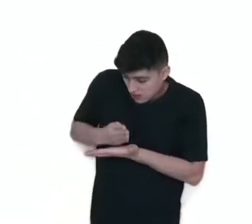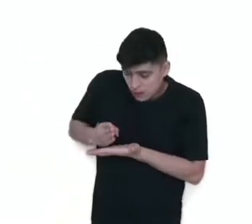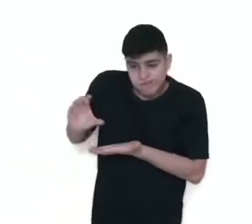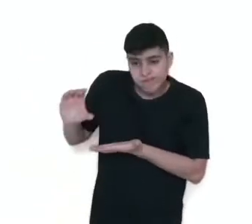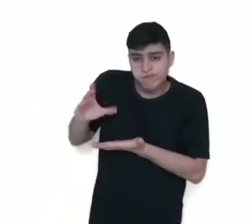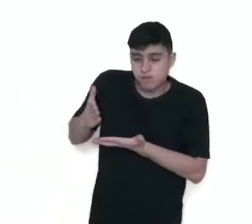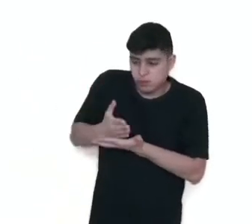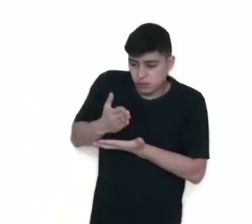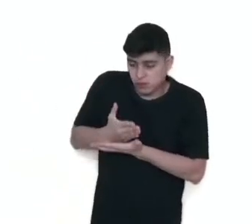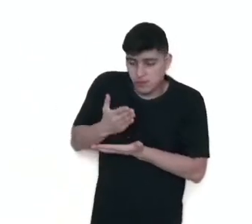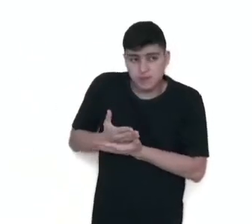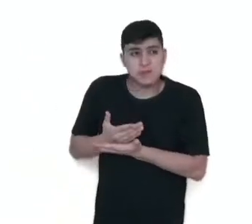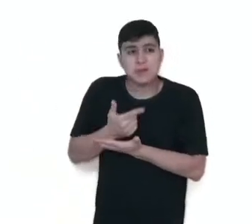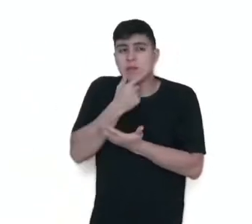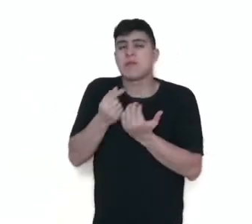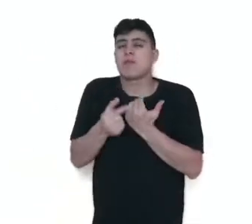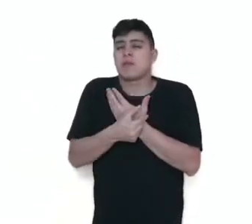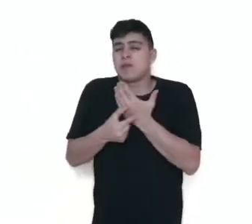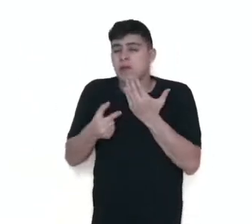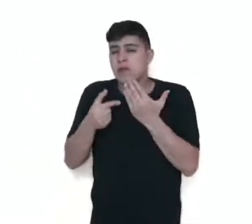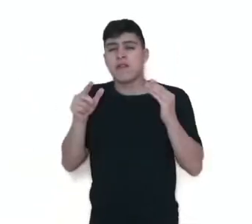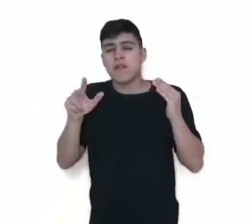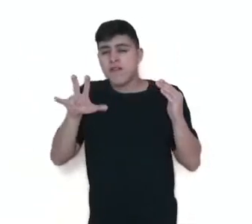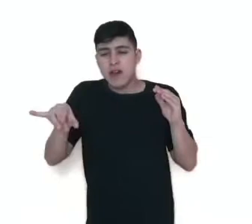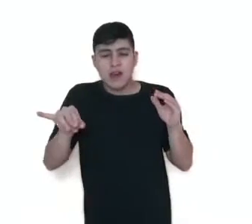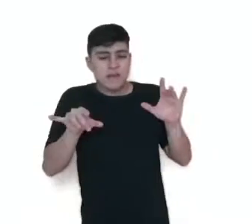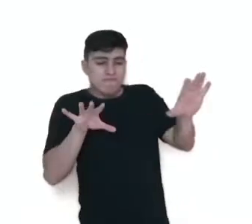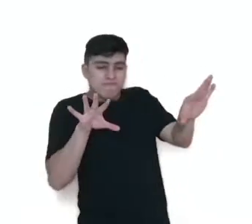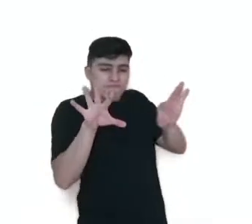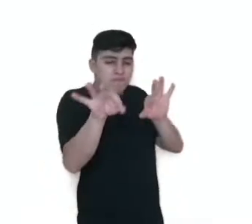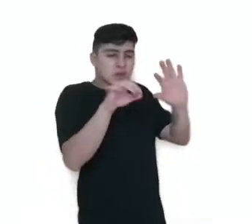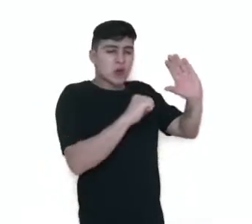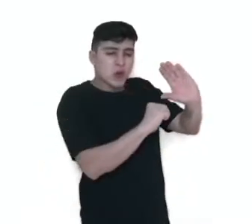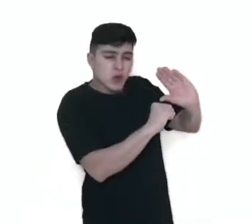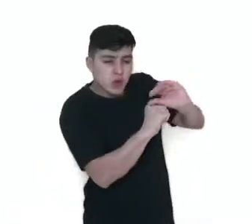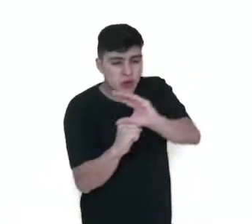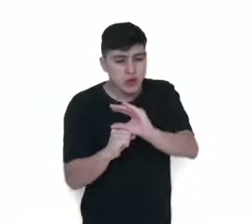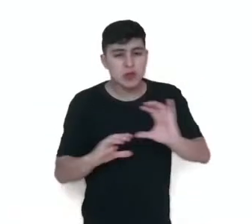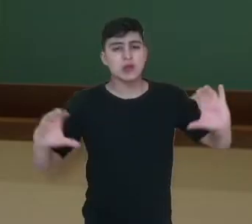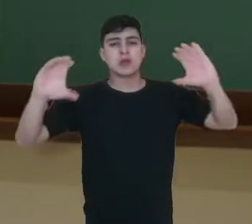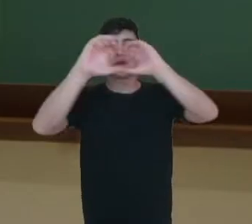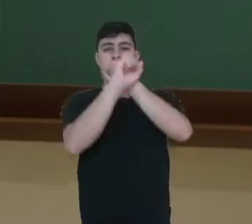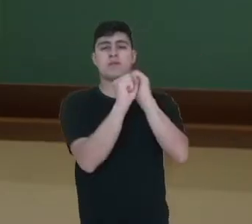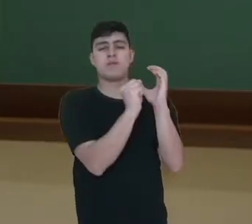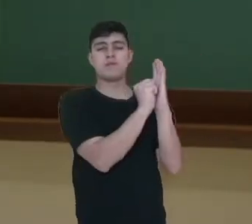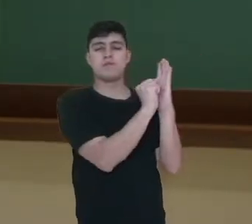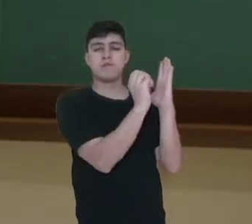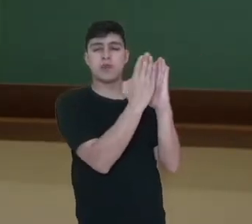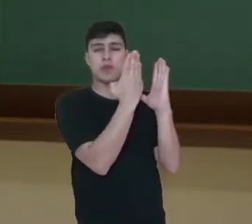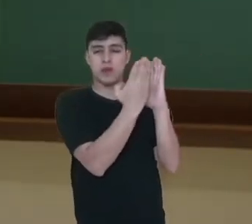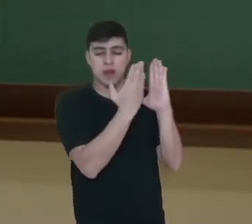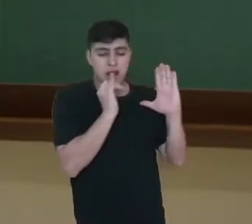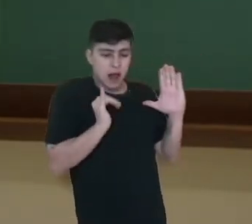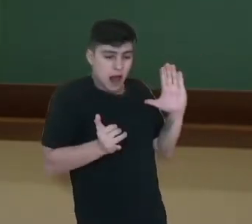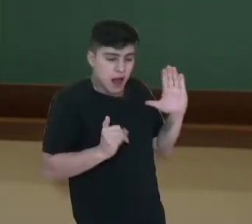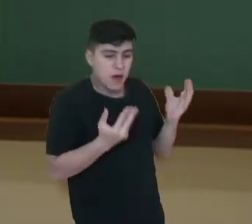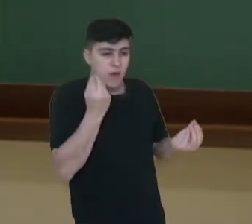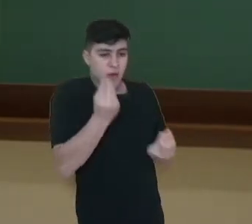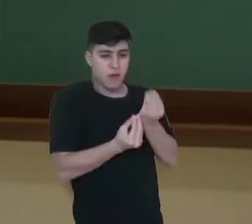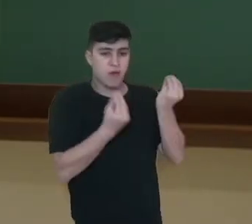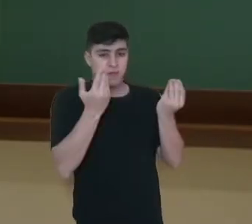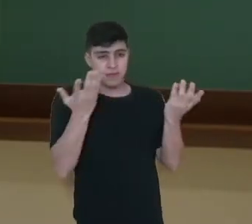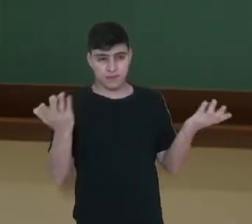Diderot de Lambert, que ele vai unir vários conhecimentos ali em uma enciclopédia. Então, gente,